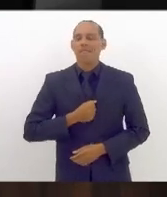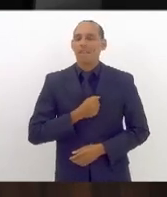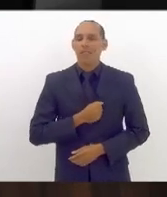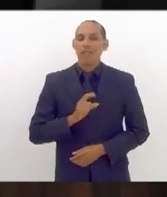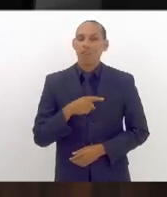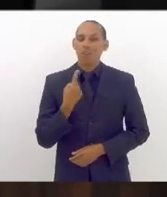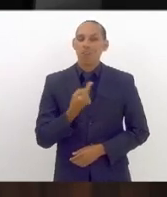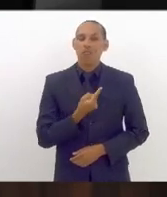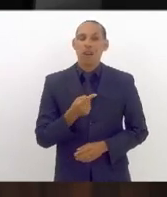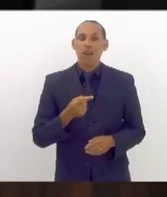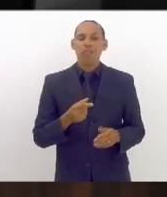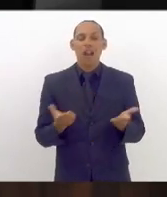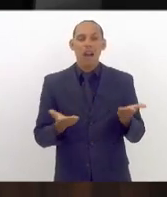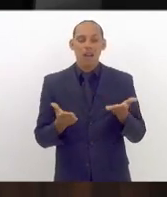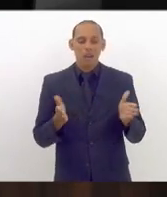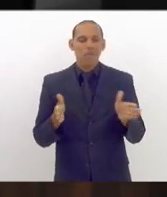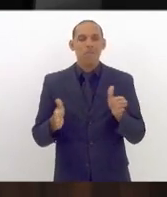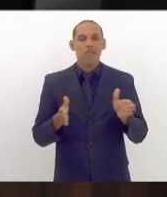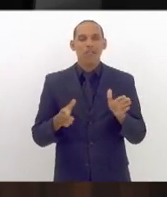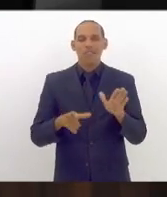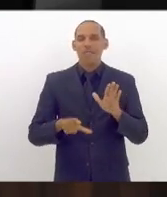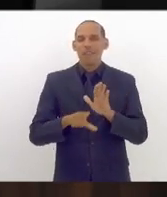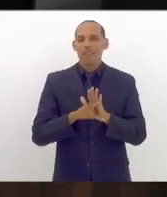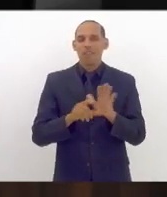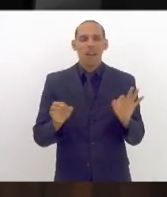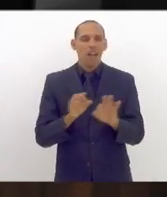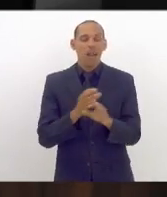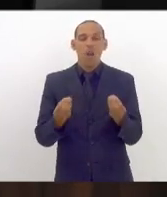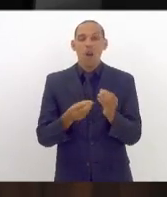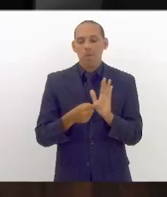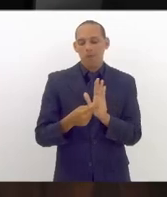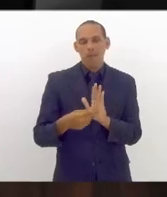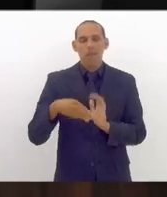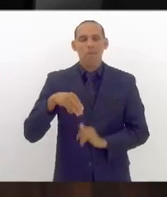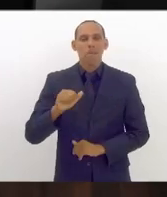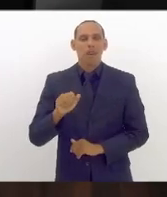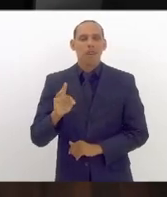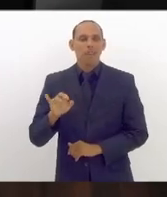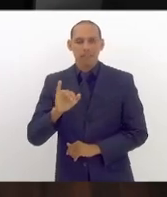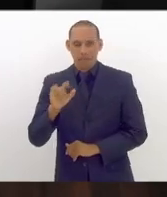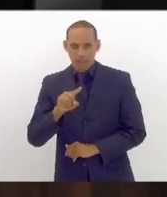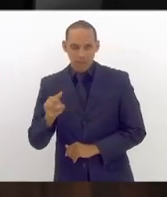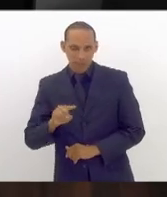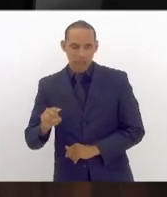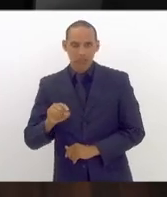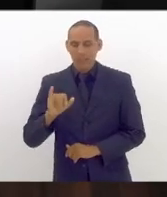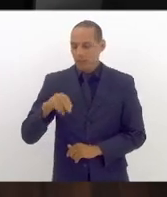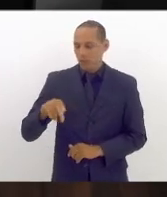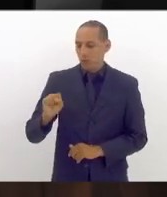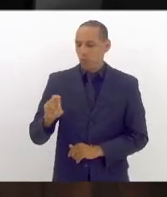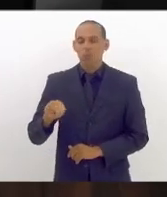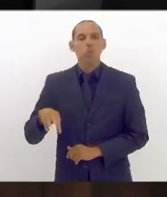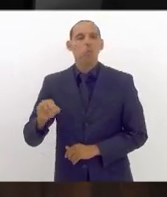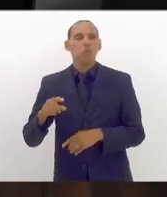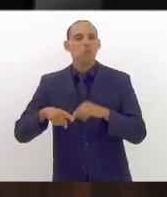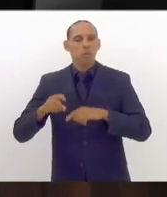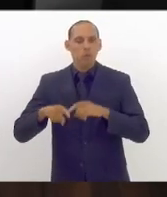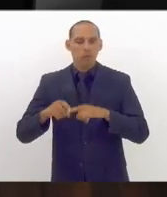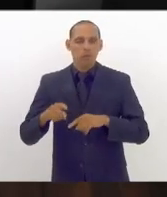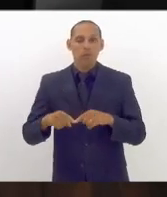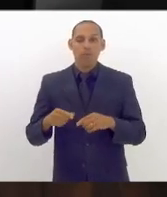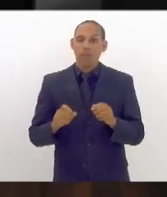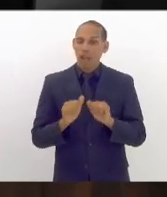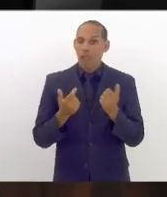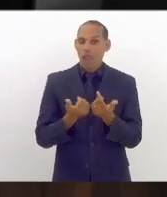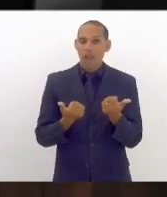encerrando essa legislatura com apresentação da Matriz de insumo e produtos mas uma importante contribuição da